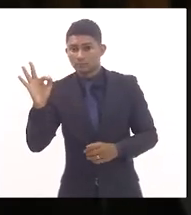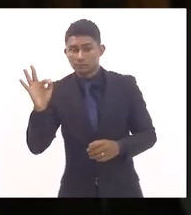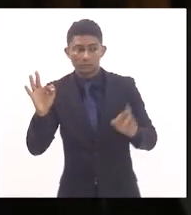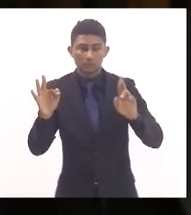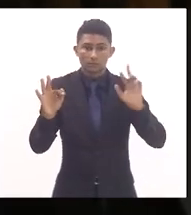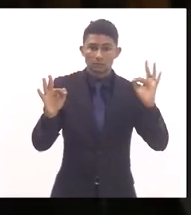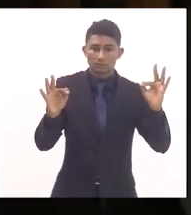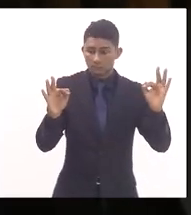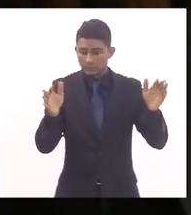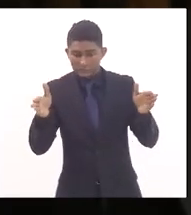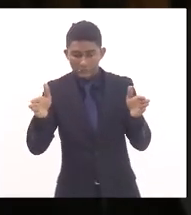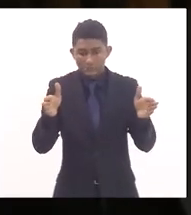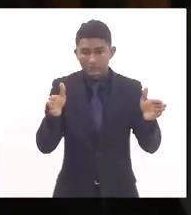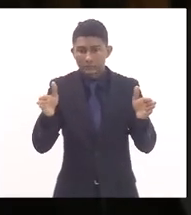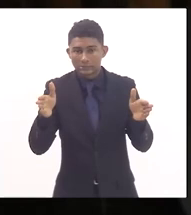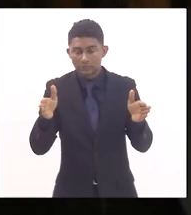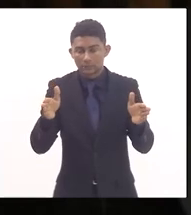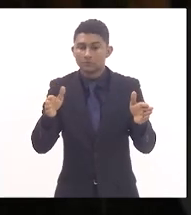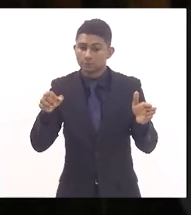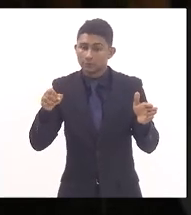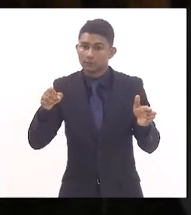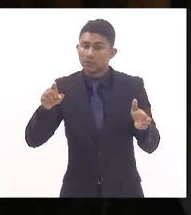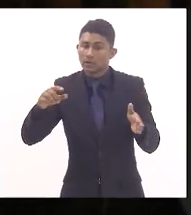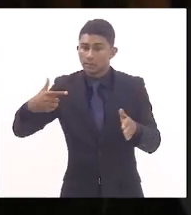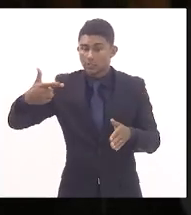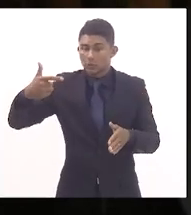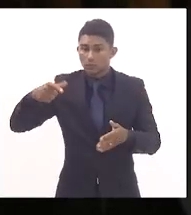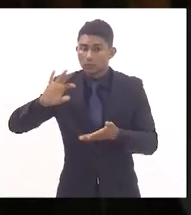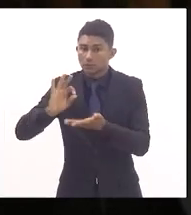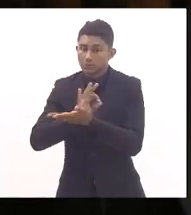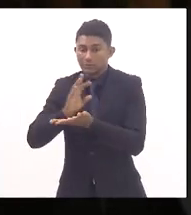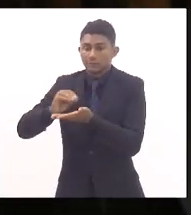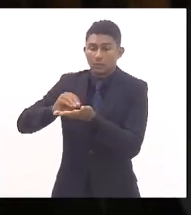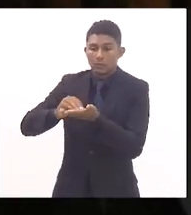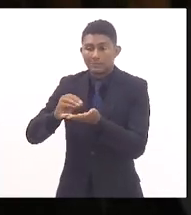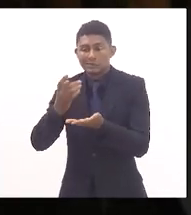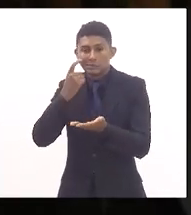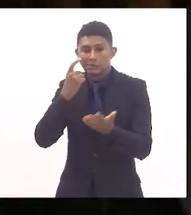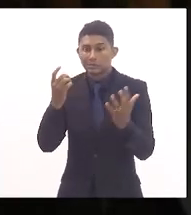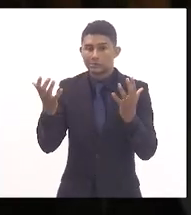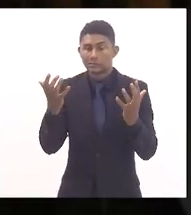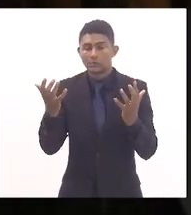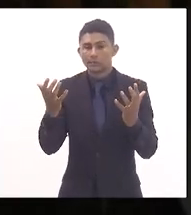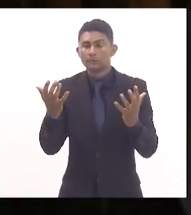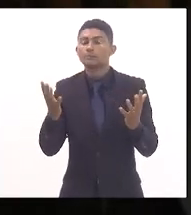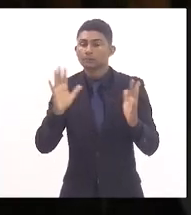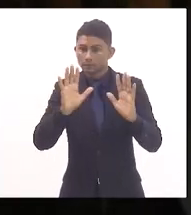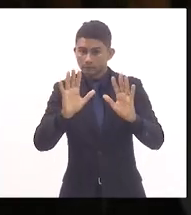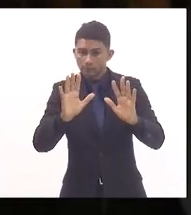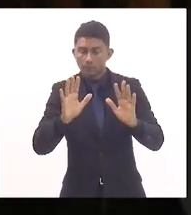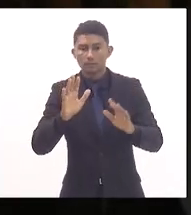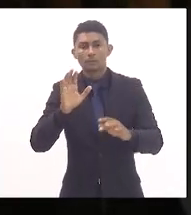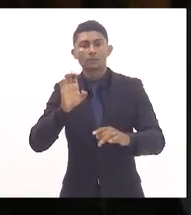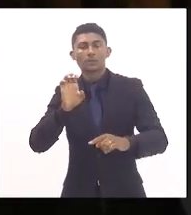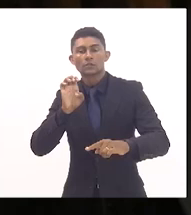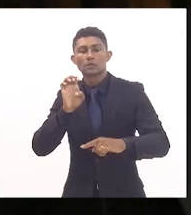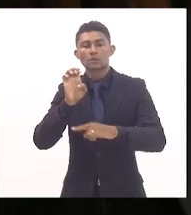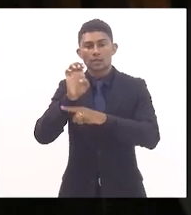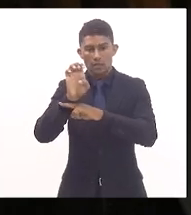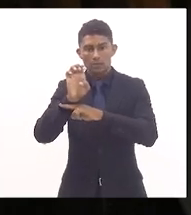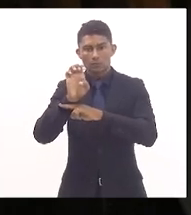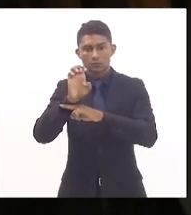o segundo mas de outro isso e a secretaria de fazer Onde está o governo do estado